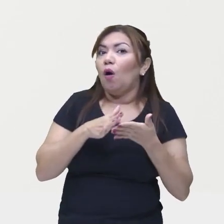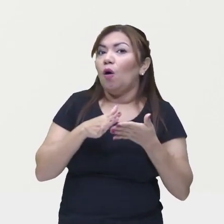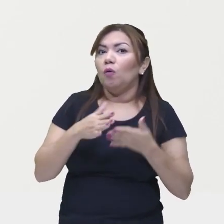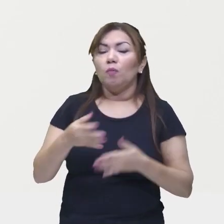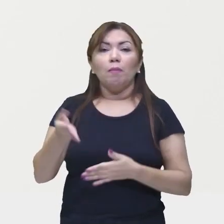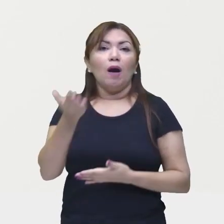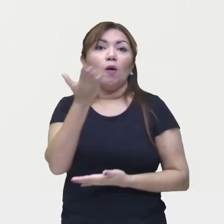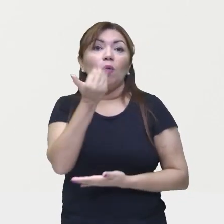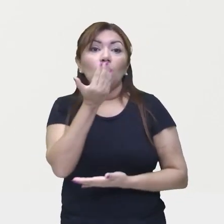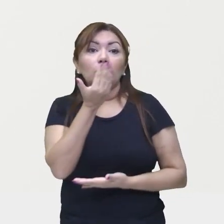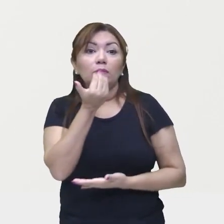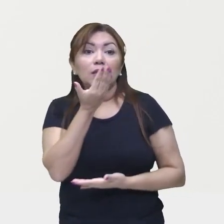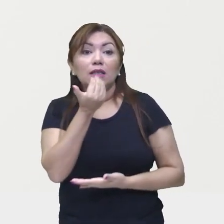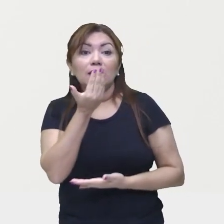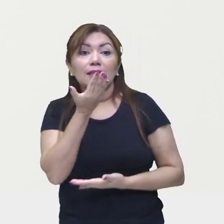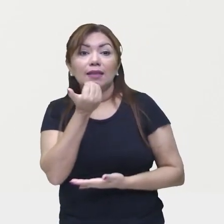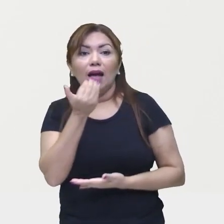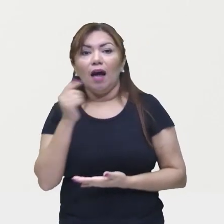comida.